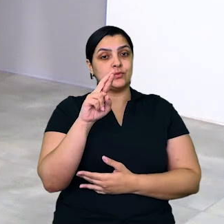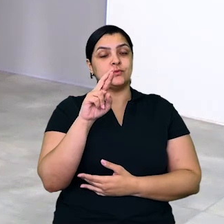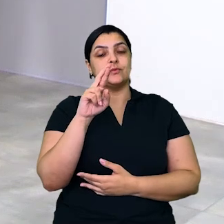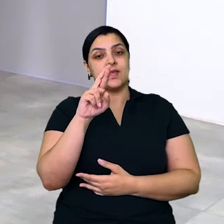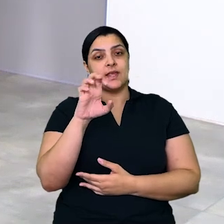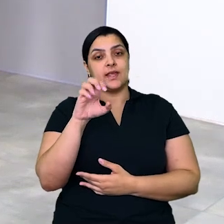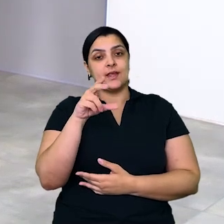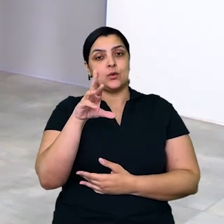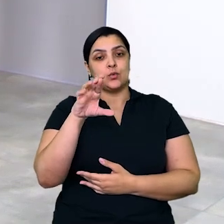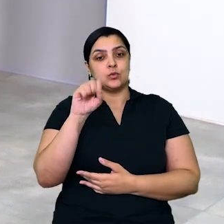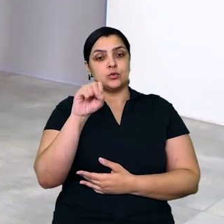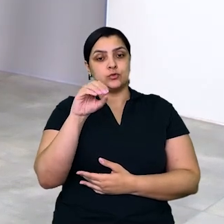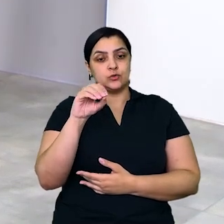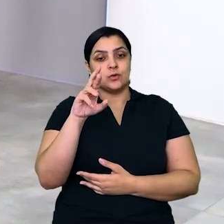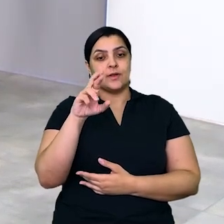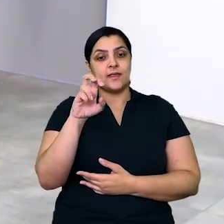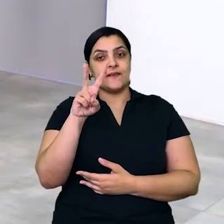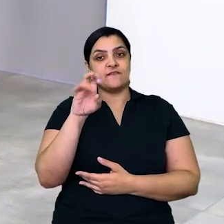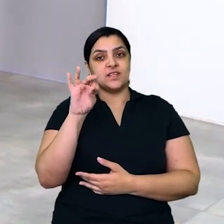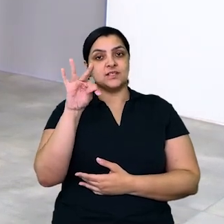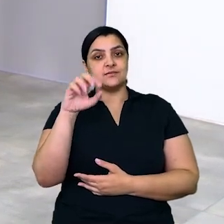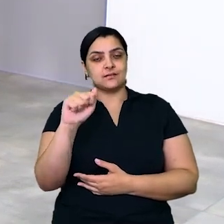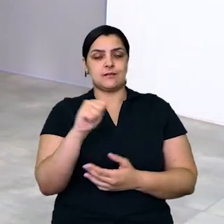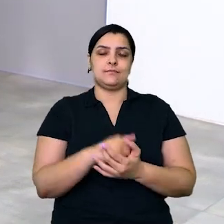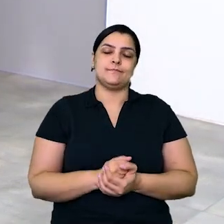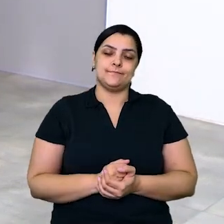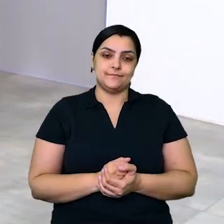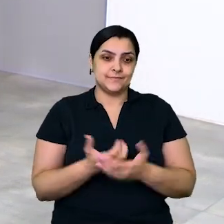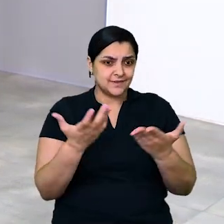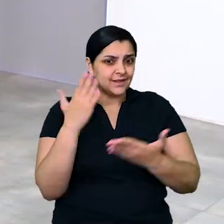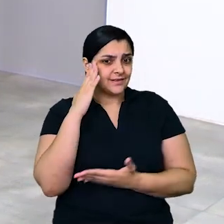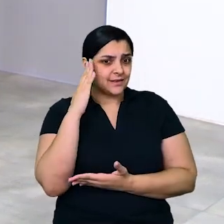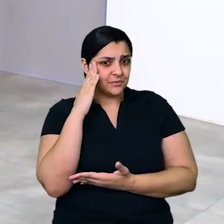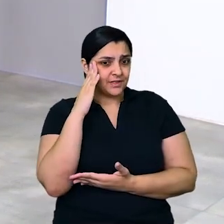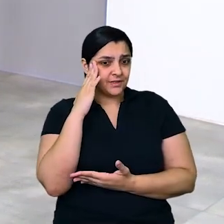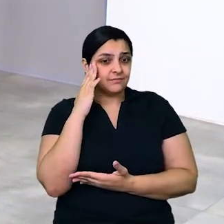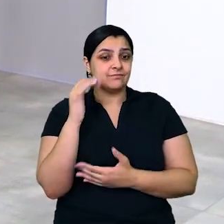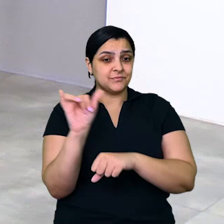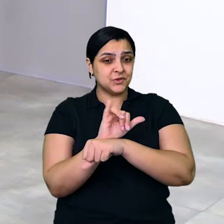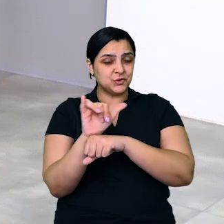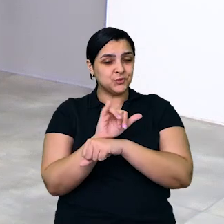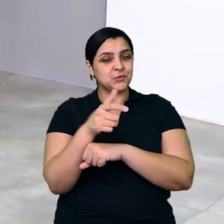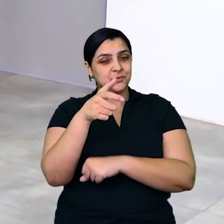revista. O episódio está bem bacana, viu, Luana? E quer saber mais? É só acessar o nosso canal